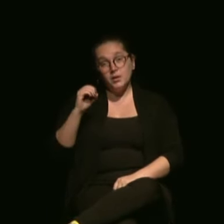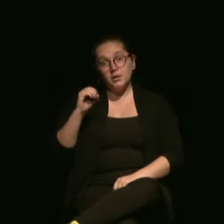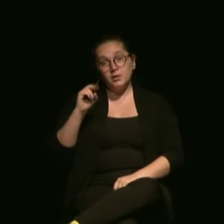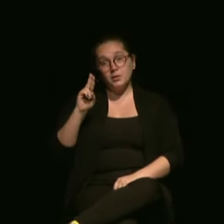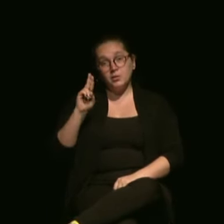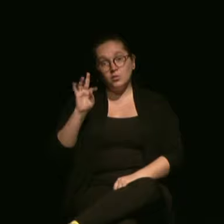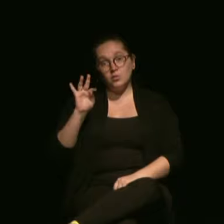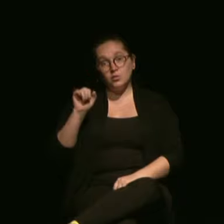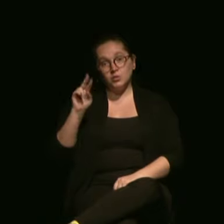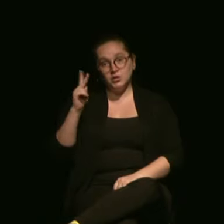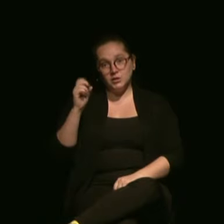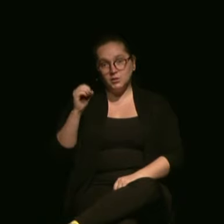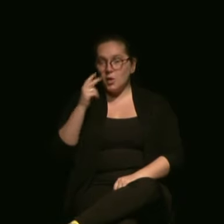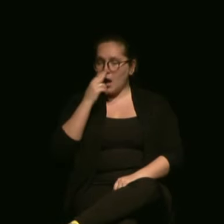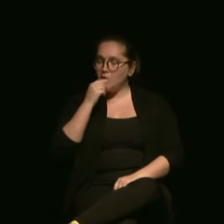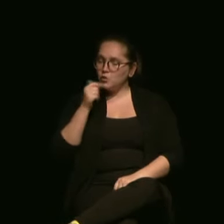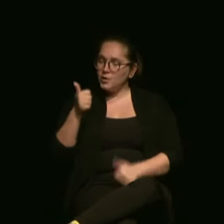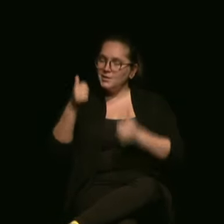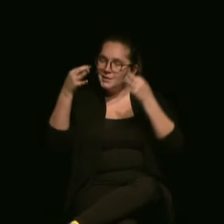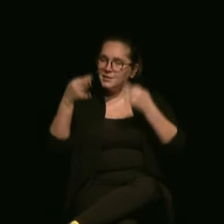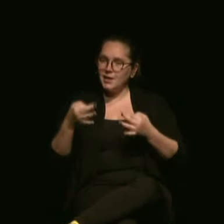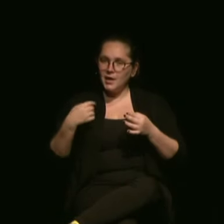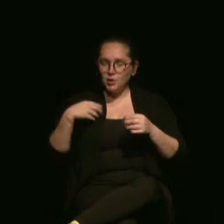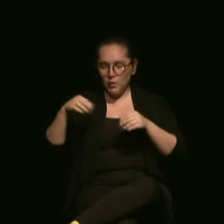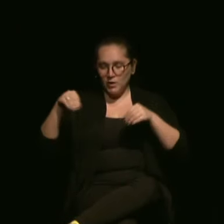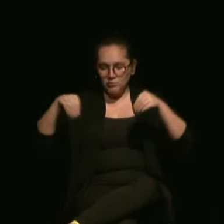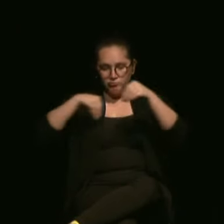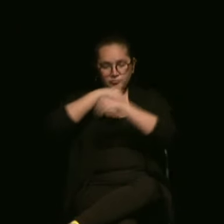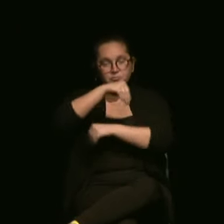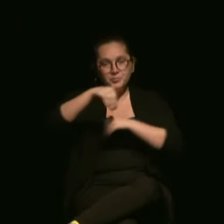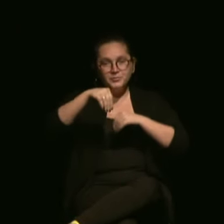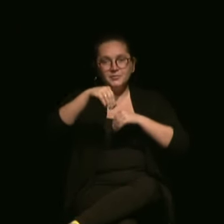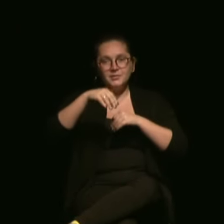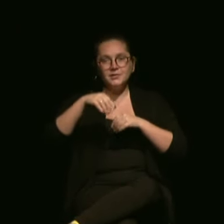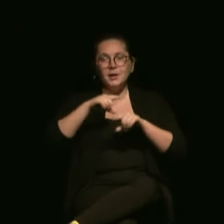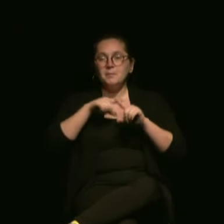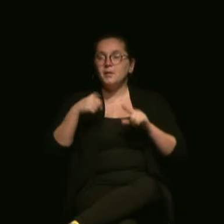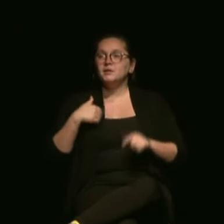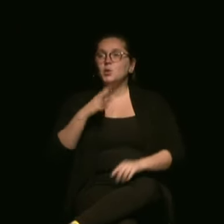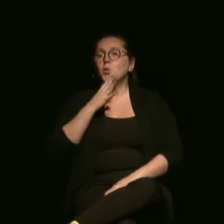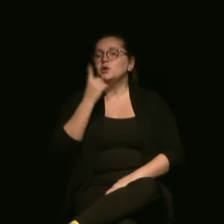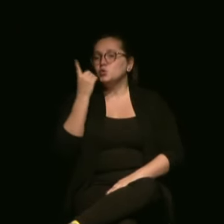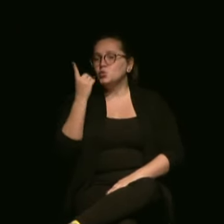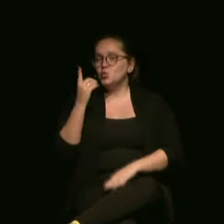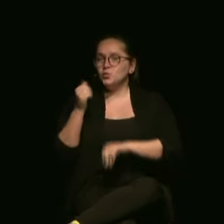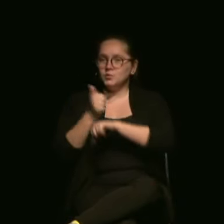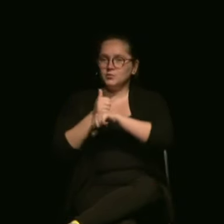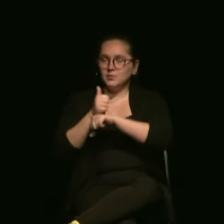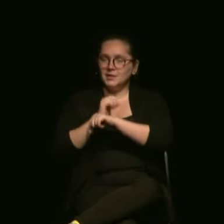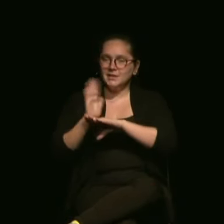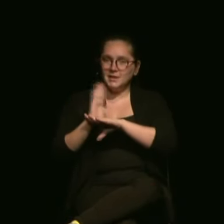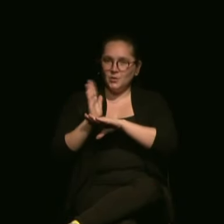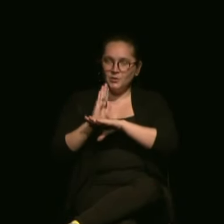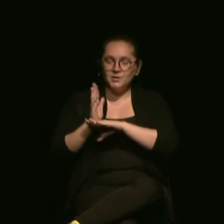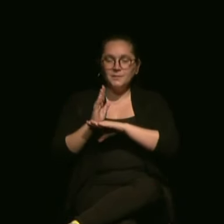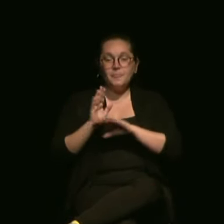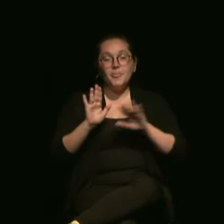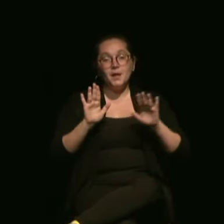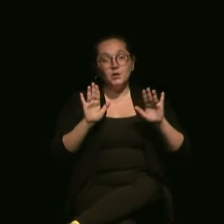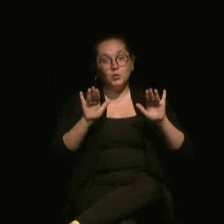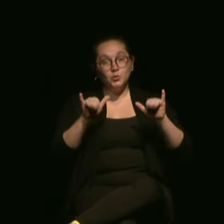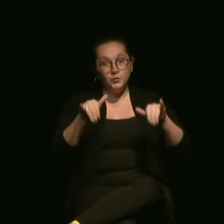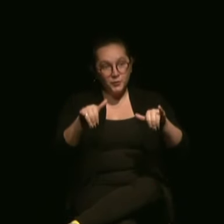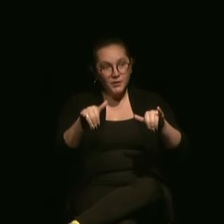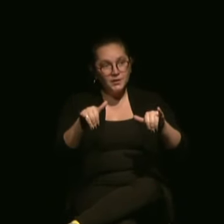acho, esse filme para o meio. Mas eu conheço pelo menos um cineasta muito bom que no final da projeção,